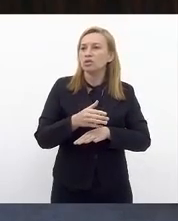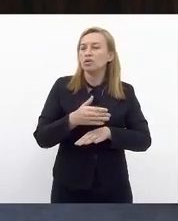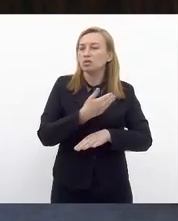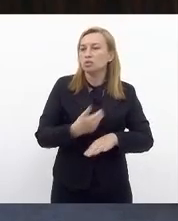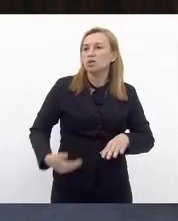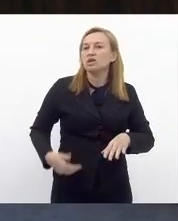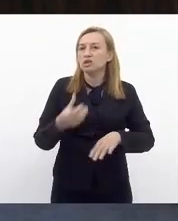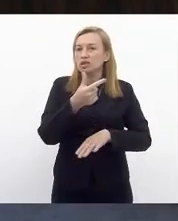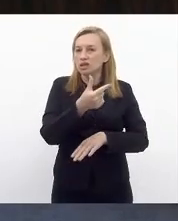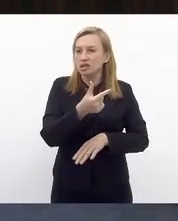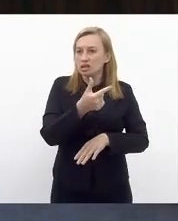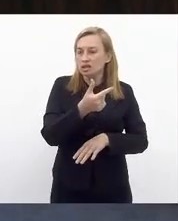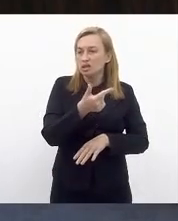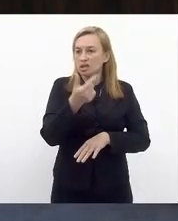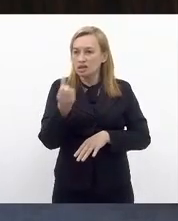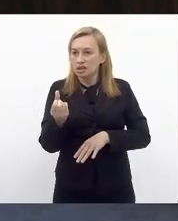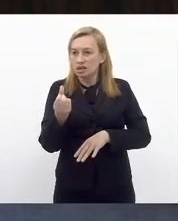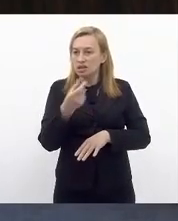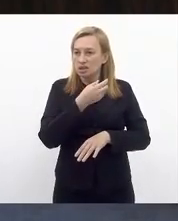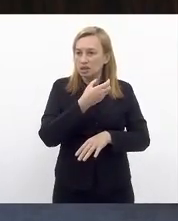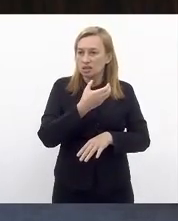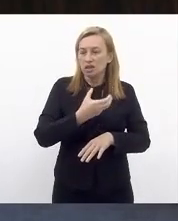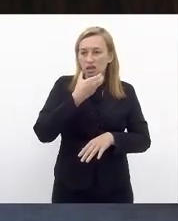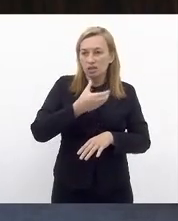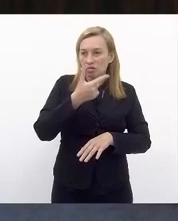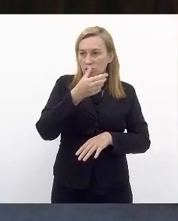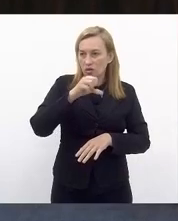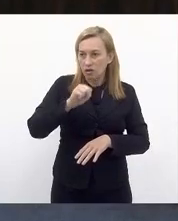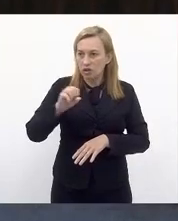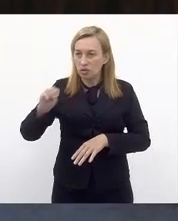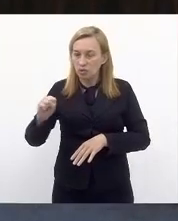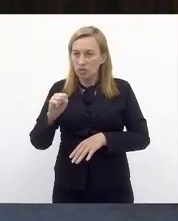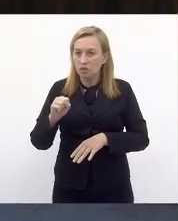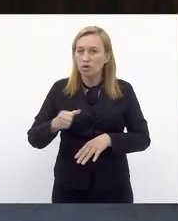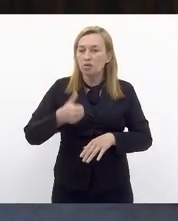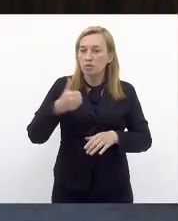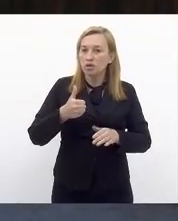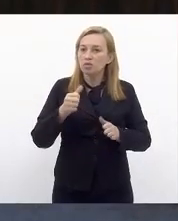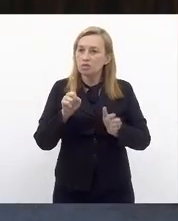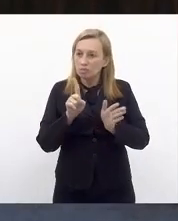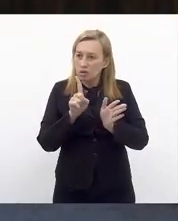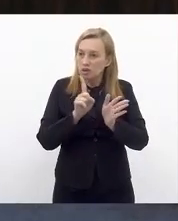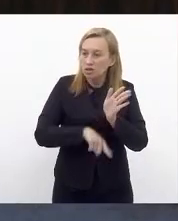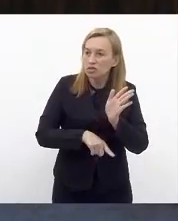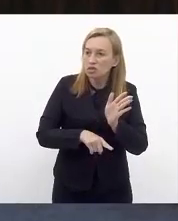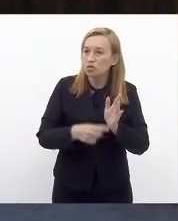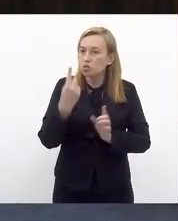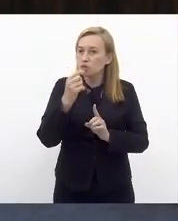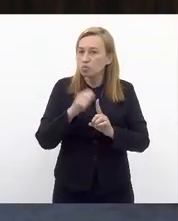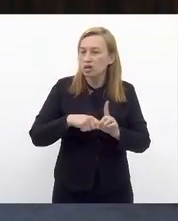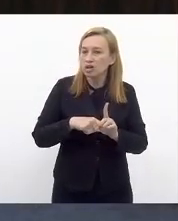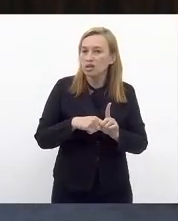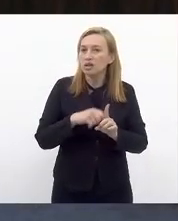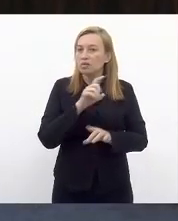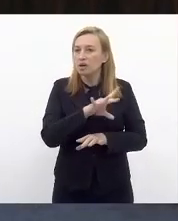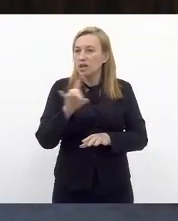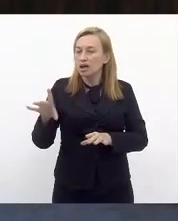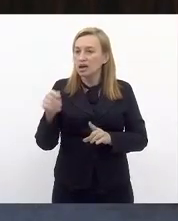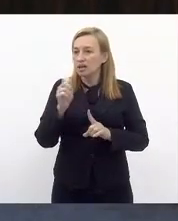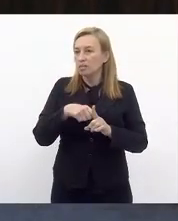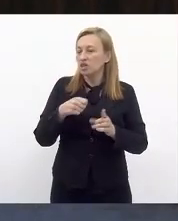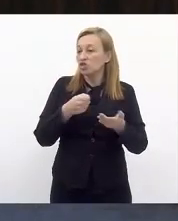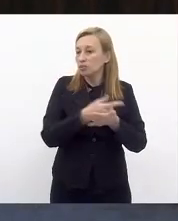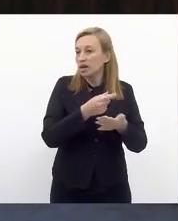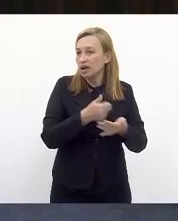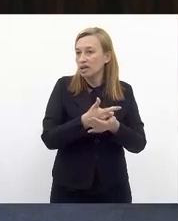Dezesseis de dezembro 98 poderá ter a idade mínima prevista nesses primeiros reduzida em 1 mês para cada mês